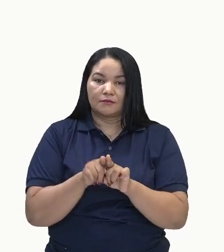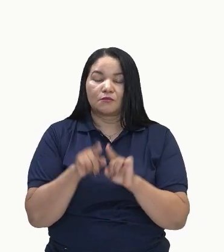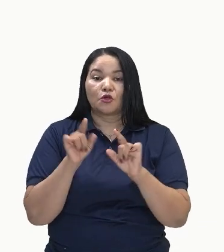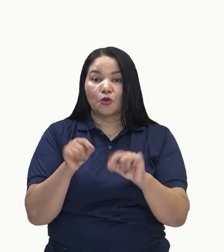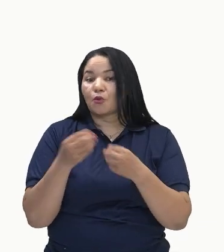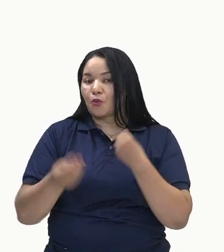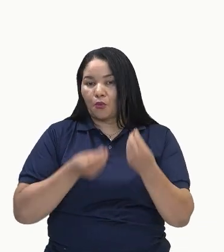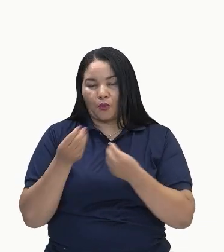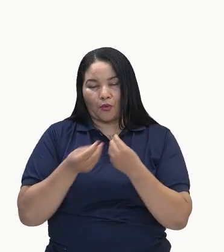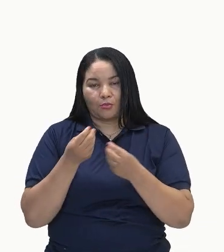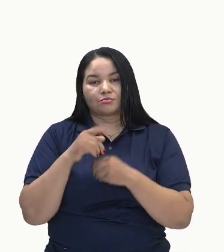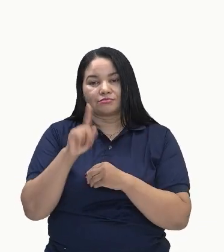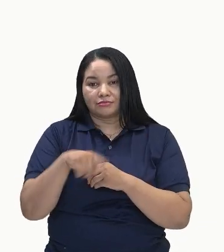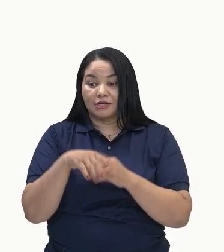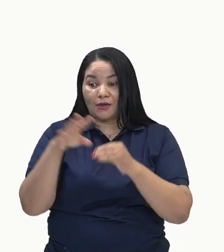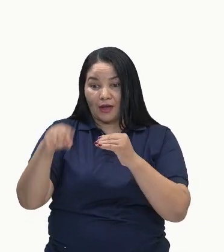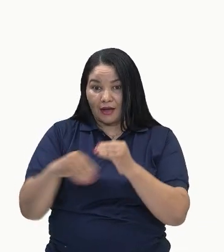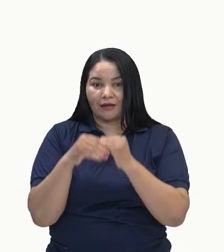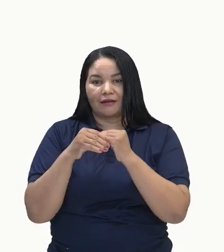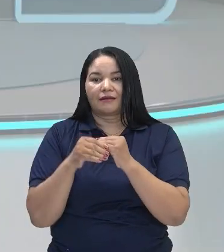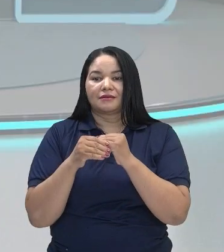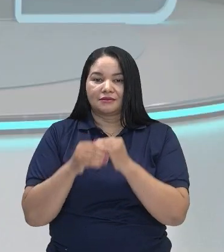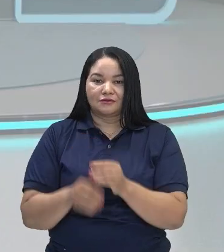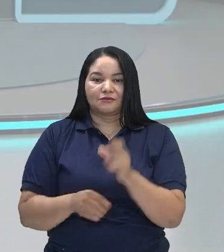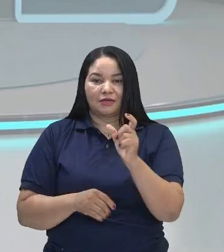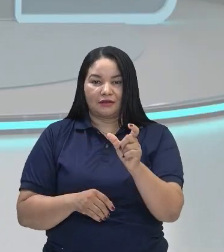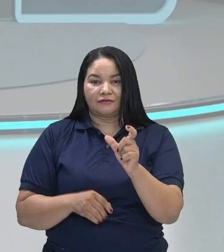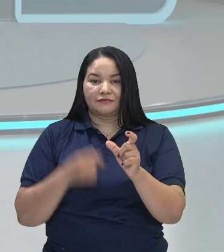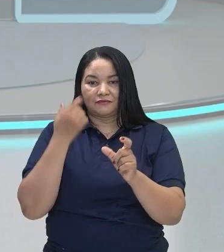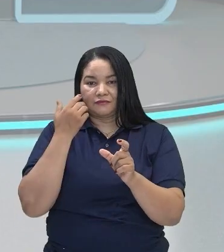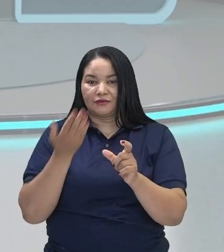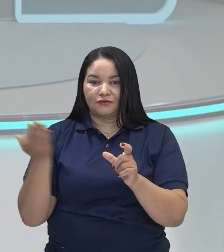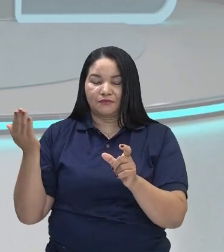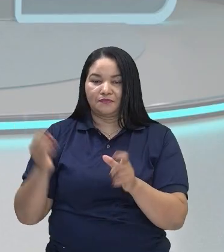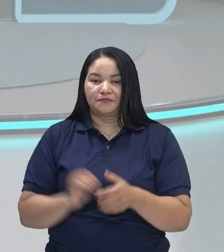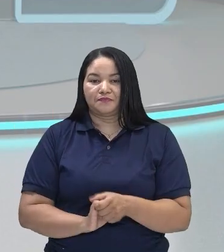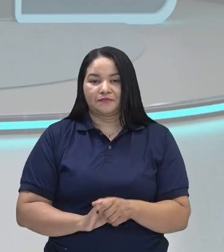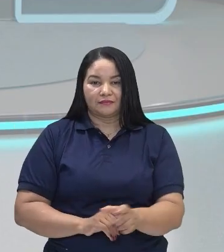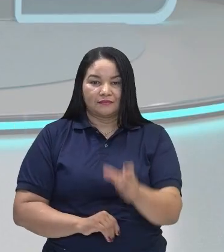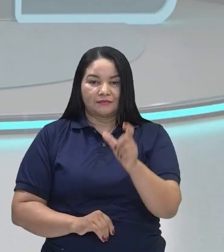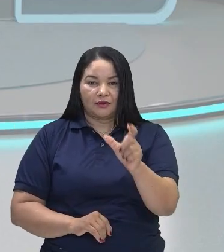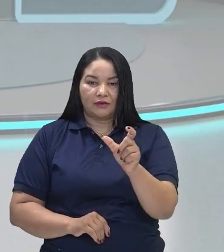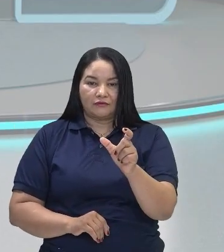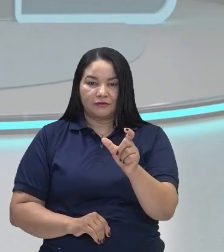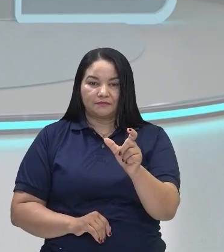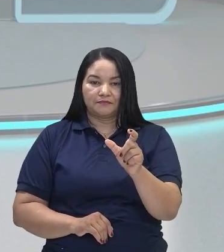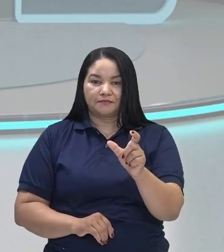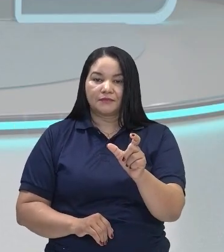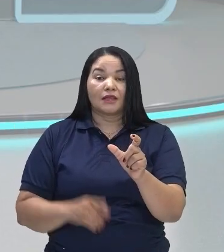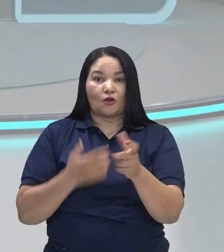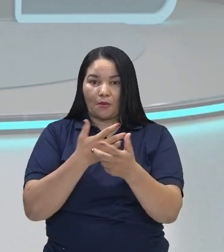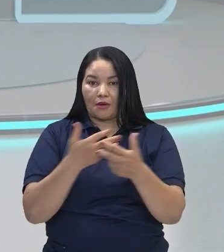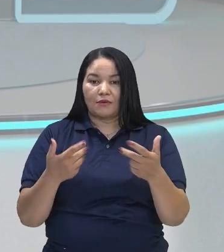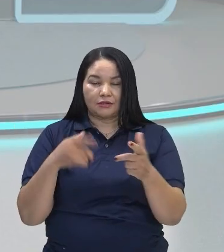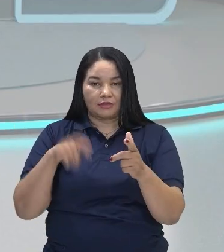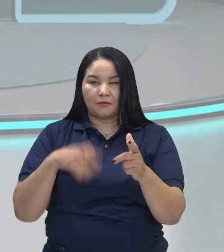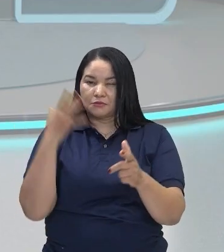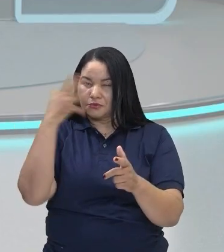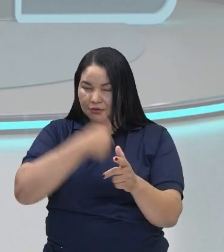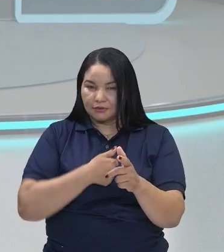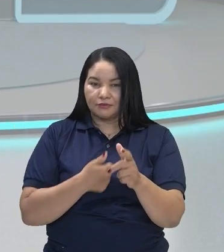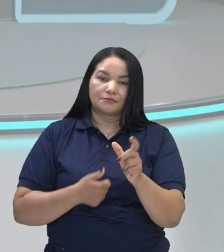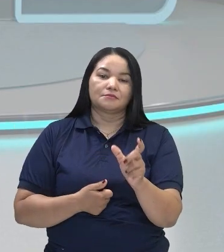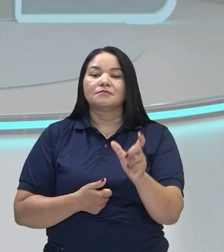do acréscimo, então, do the most. Olha só os exemplos. A palavrinha beautiful é uma qualidade, bonito,